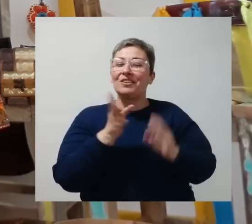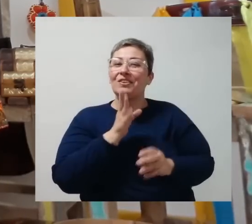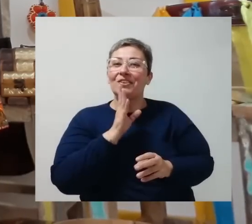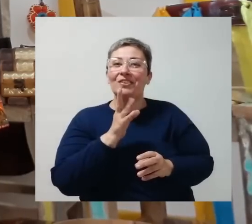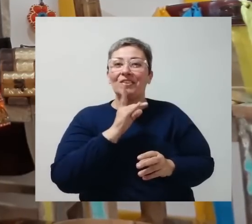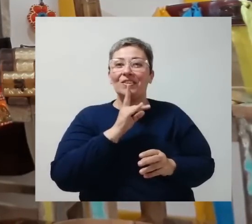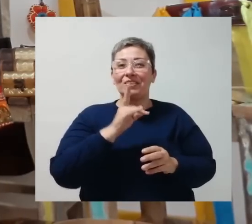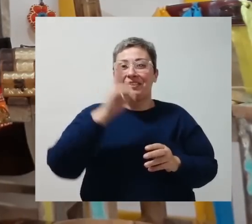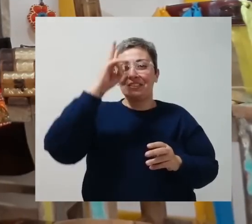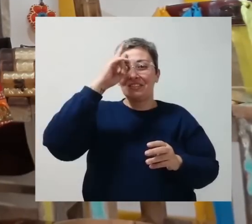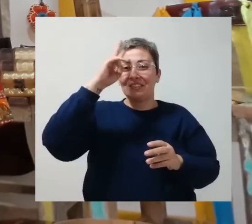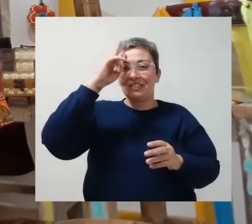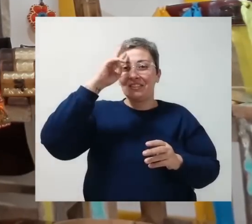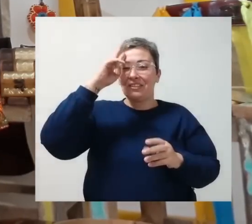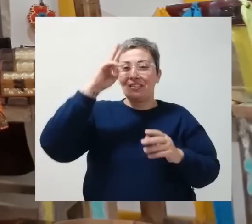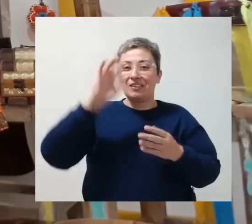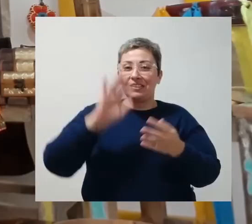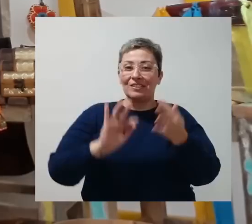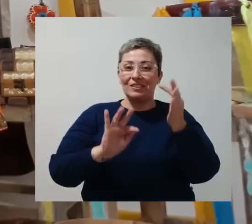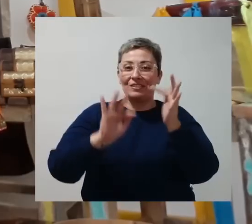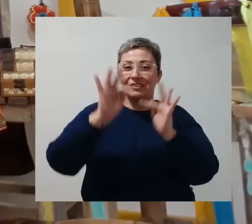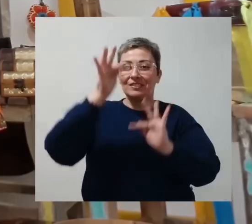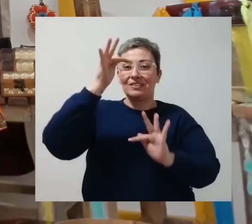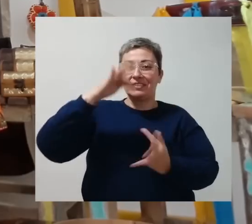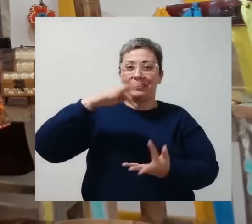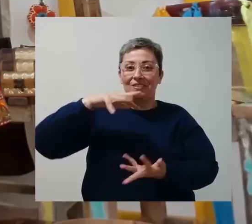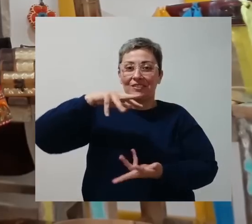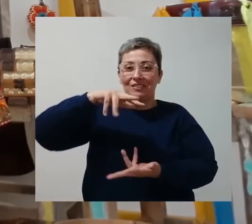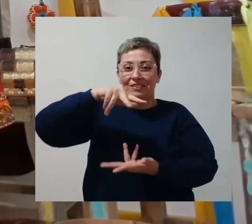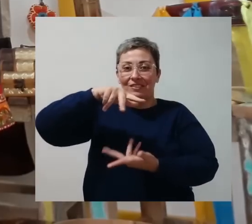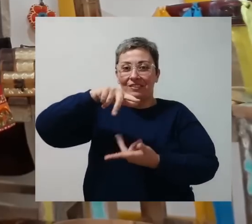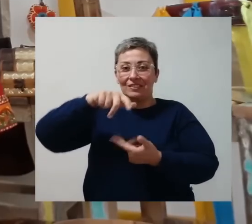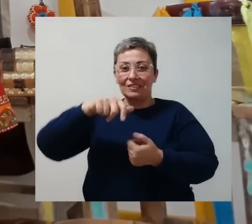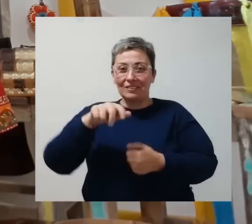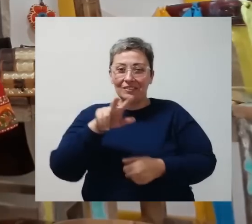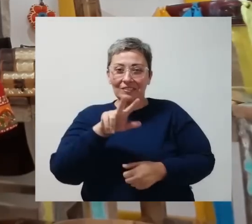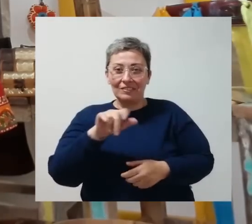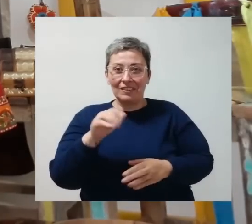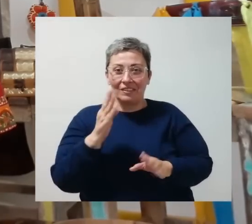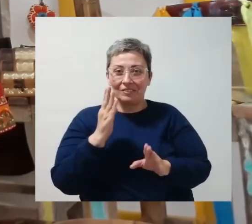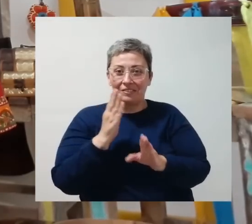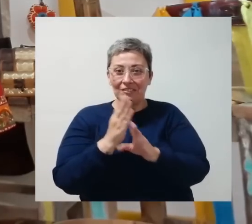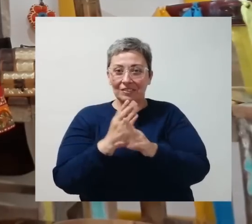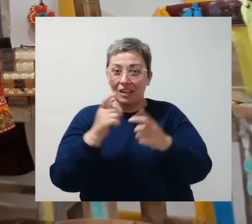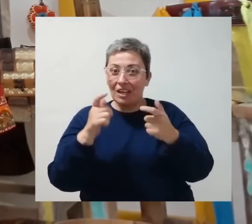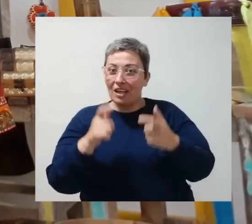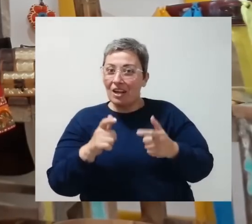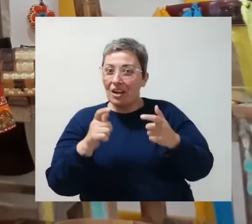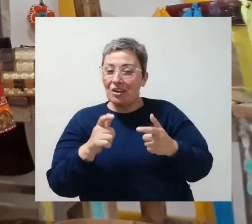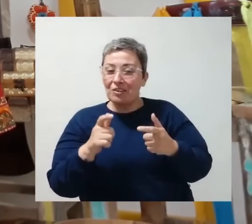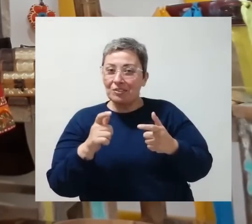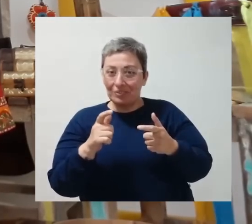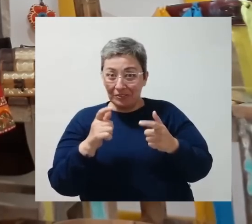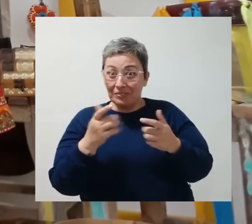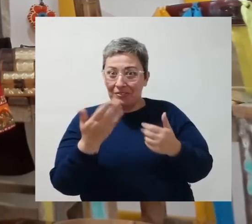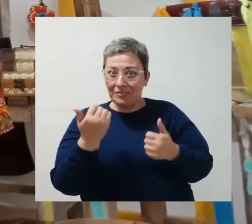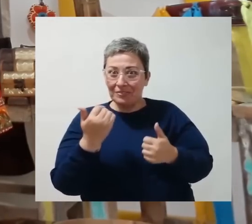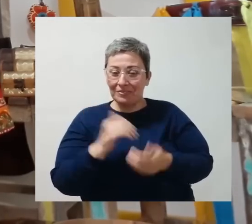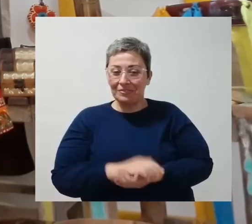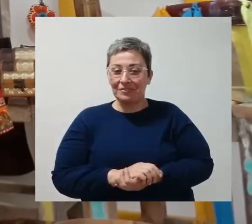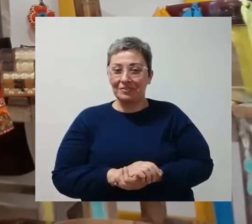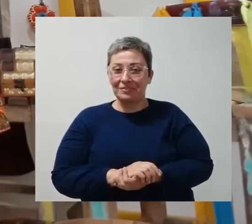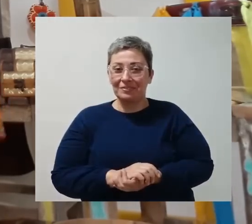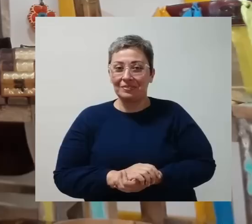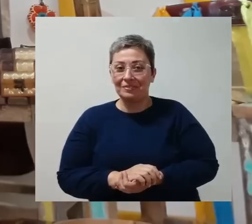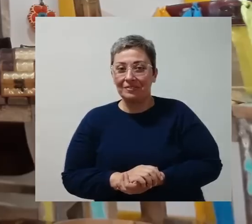conhecendo os contos do folclore mundial. Vamos descobrir juntos para onde iremos hoje?